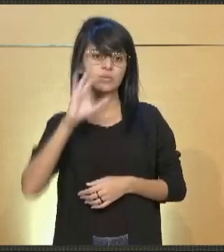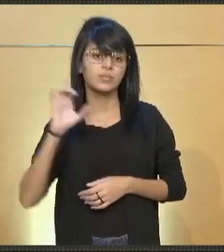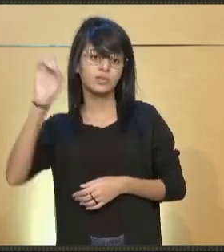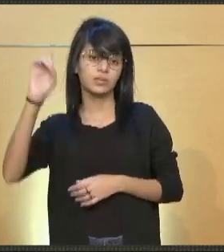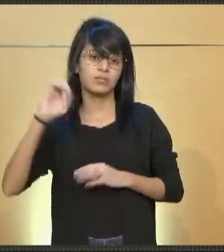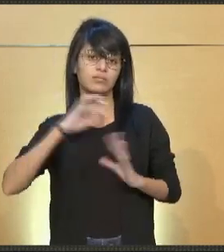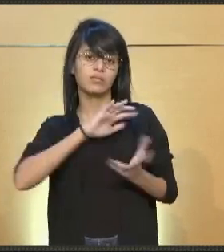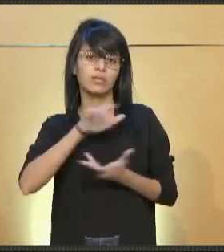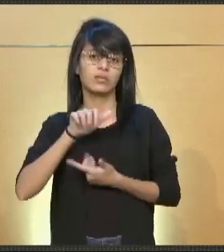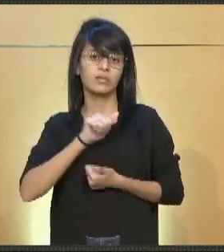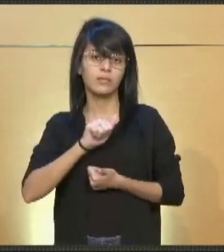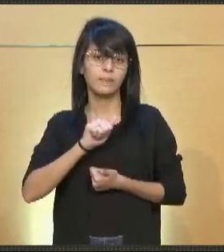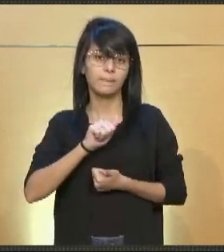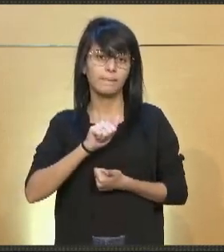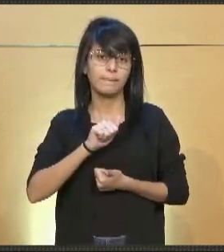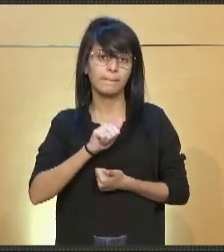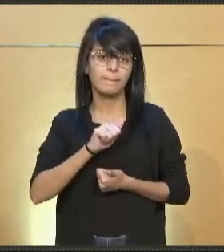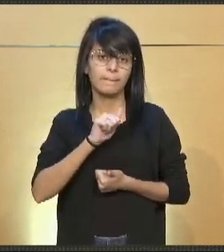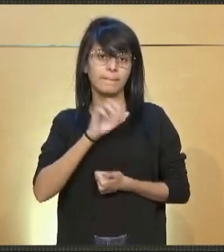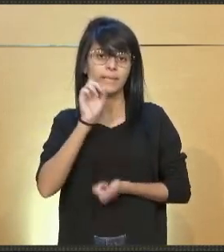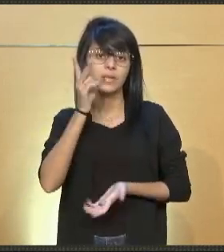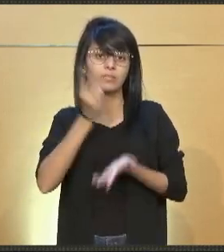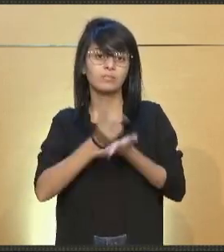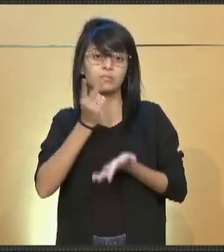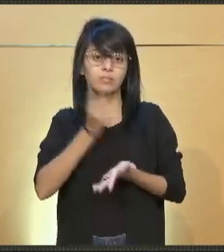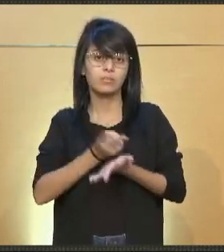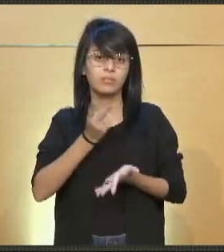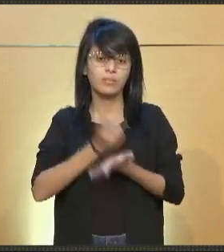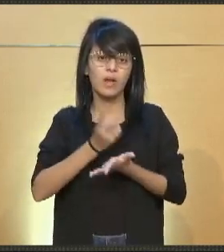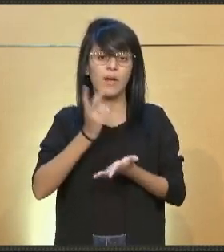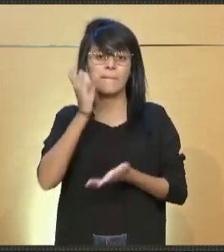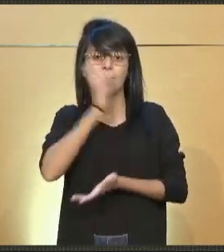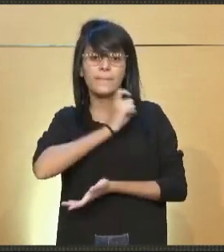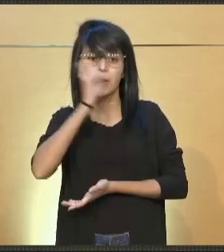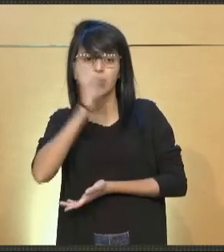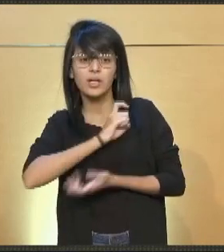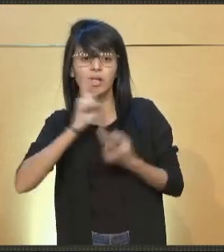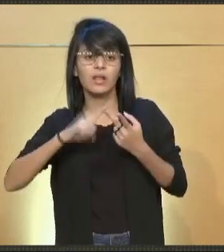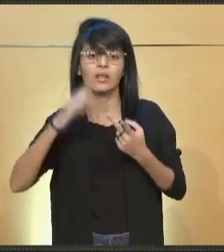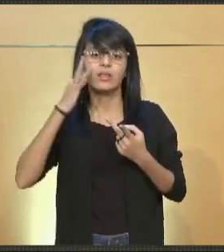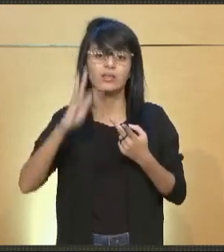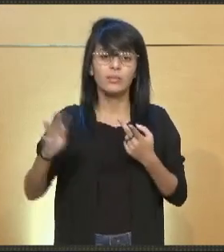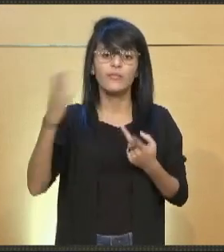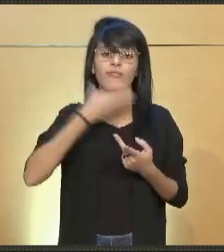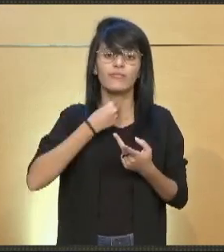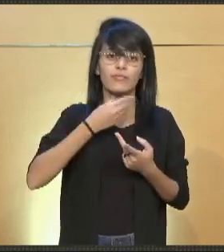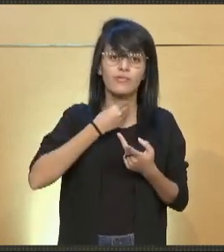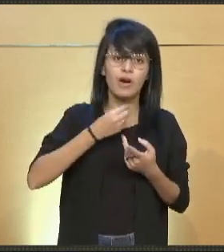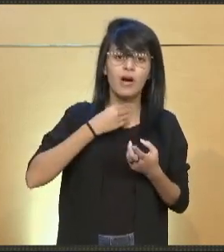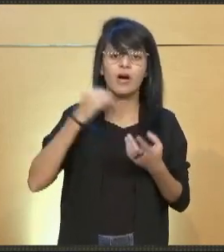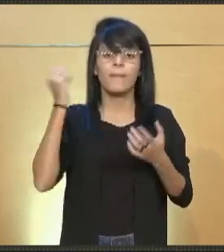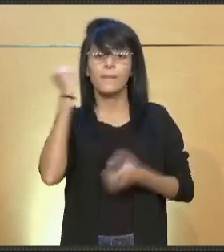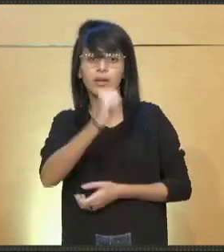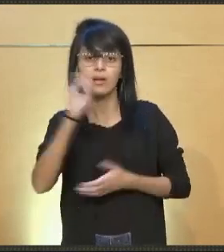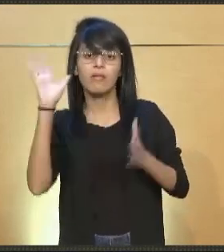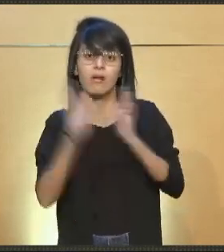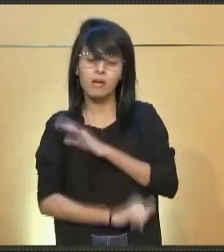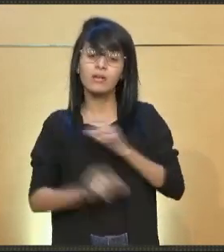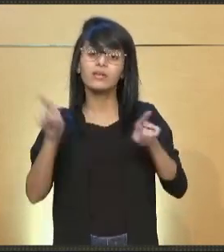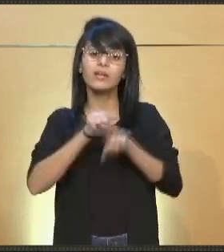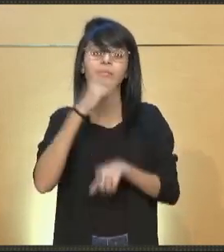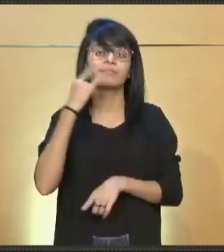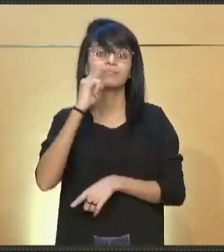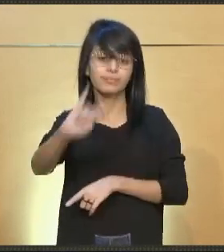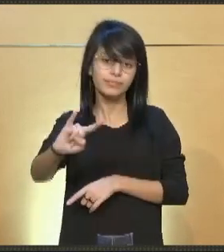terra. Só prevalece o perjurar, ou seja, a mentira, o falso testemunho, o matar, o furtar e o adulterar,